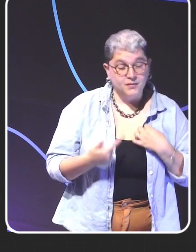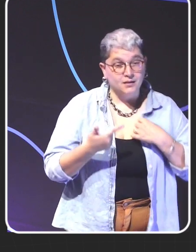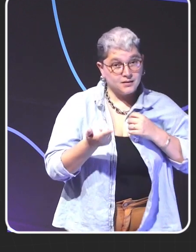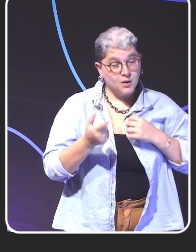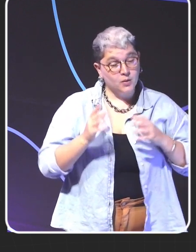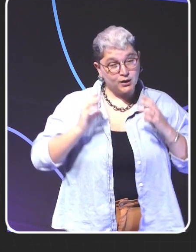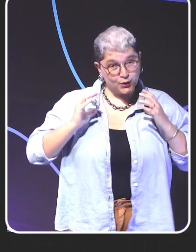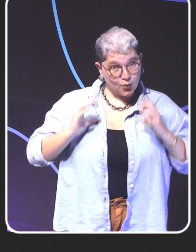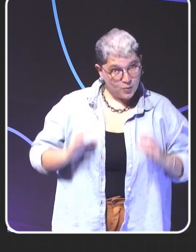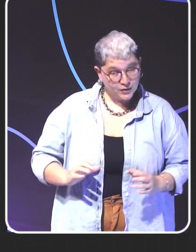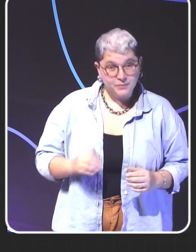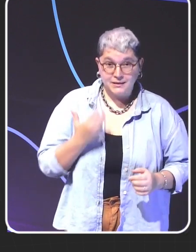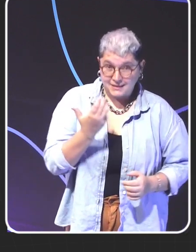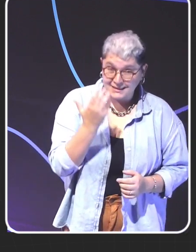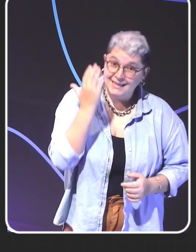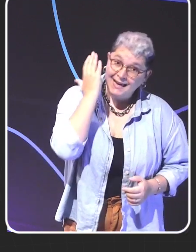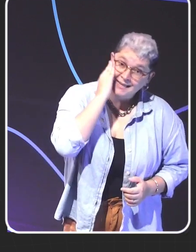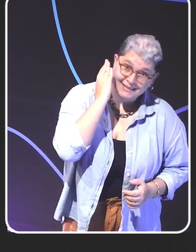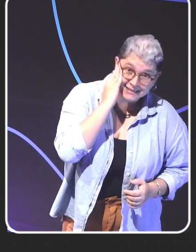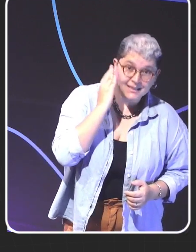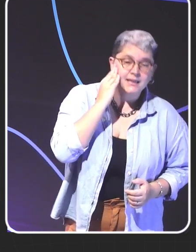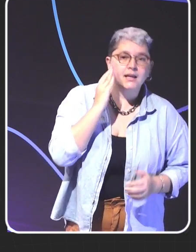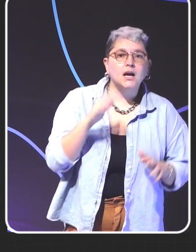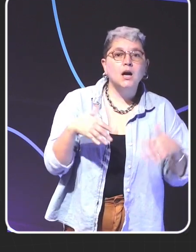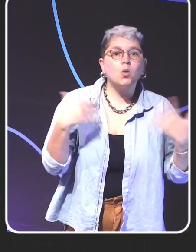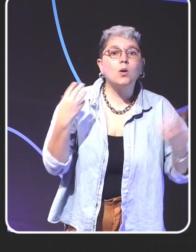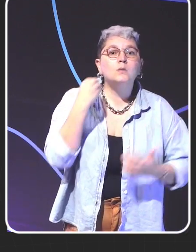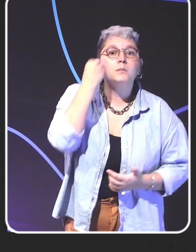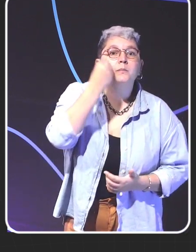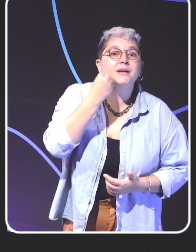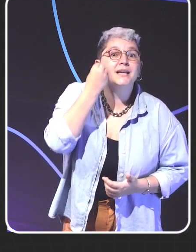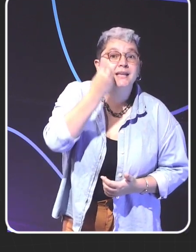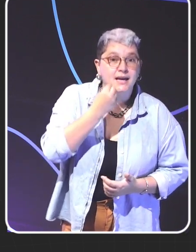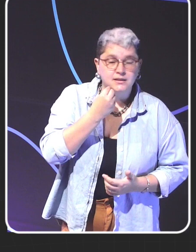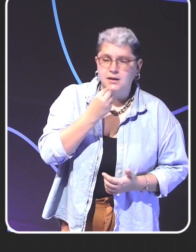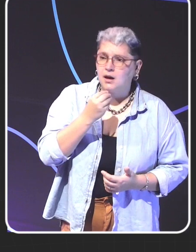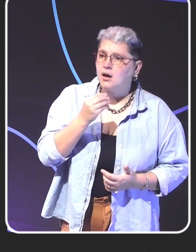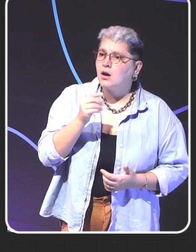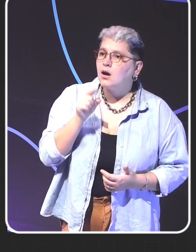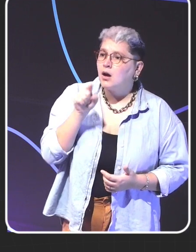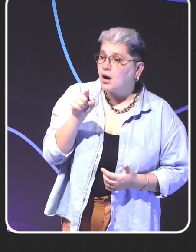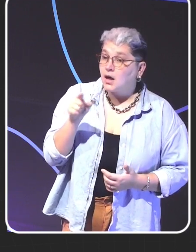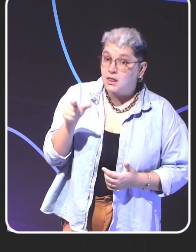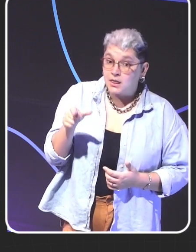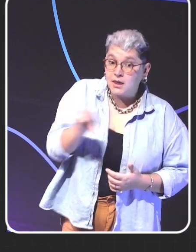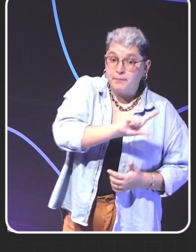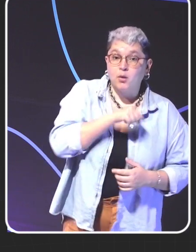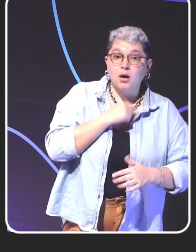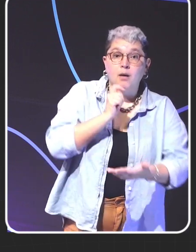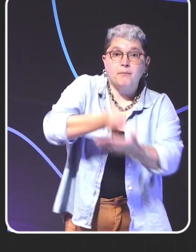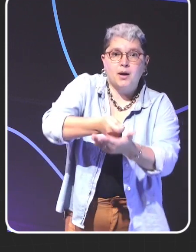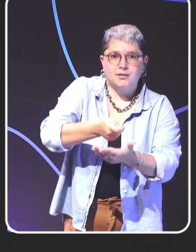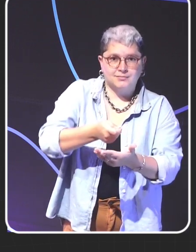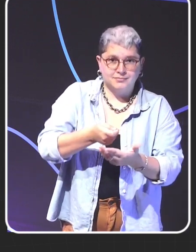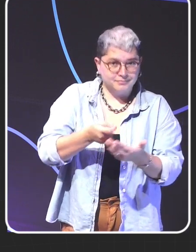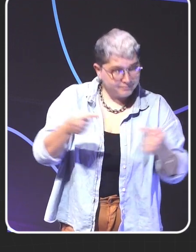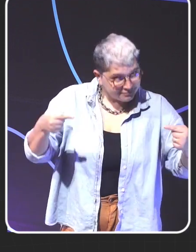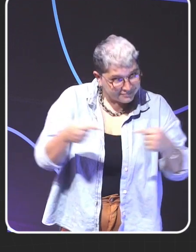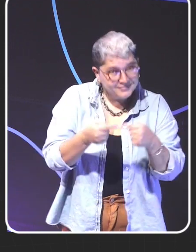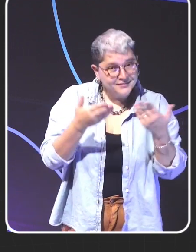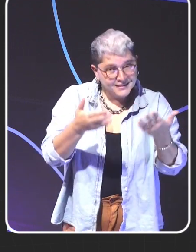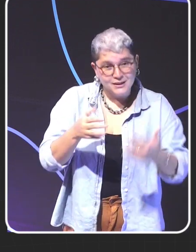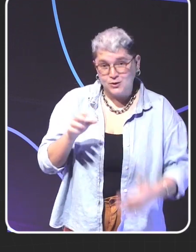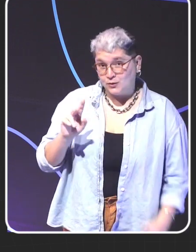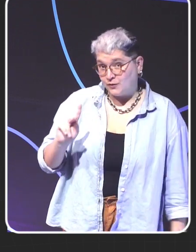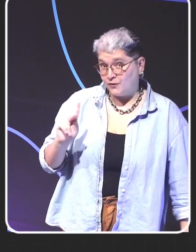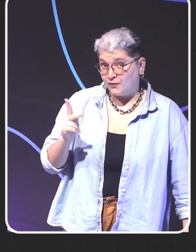e entender qual foi a experiência da outra pessoa antes da gente consumir, também é essa conexão do físico e do digital. E é uma